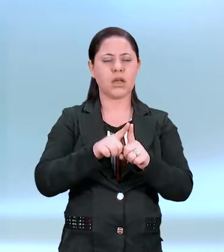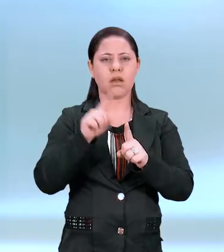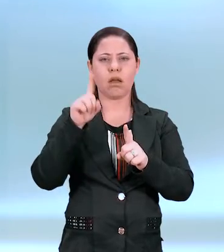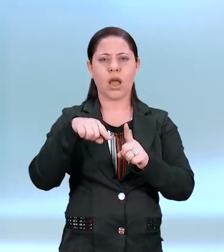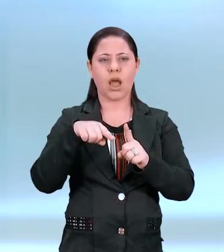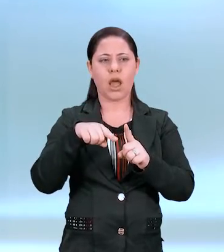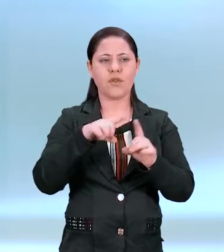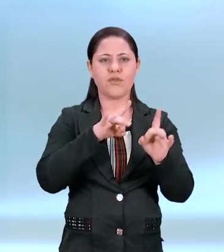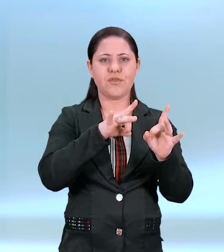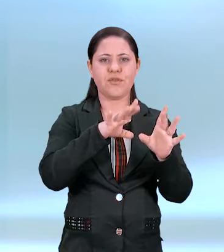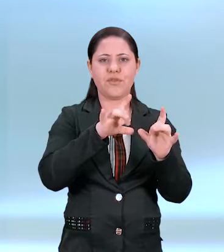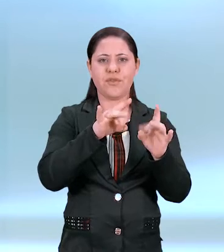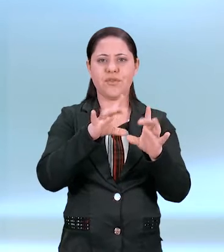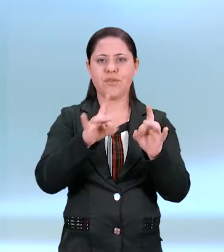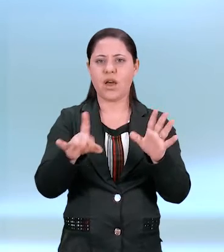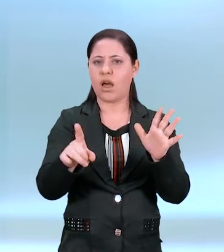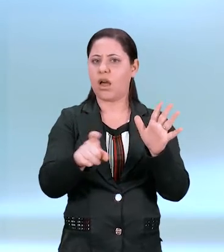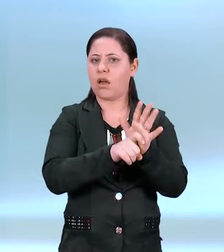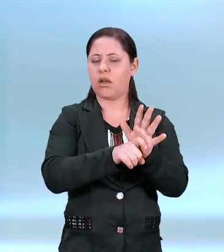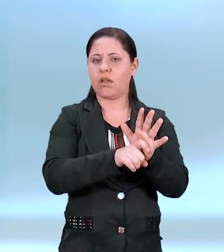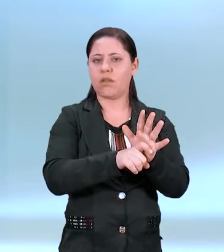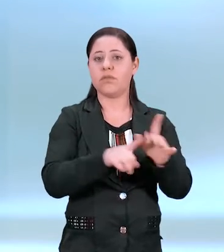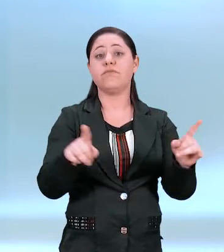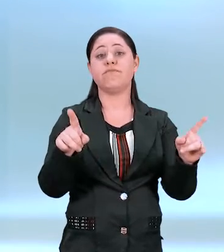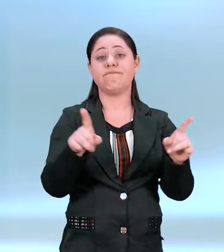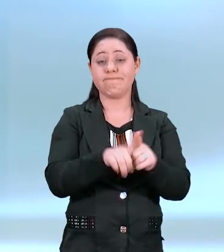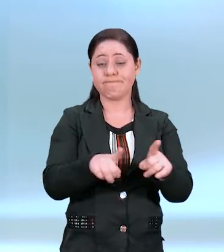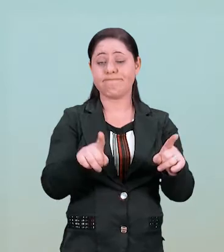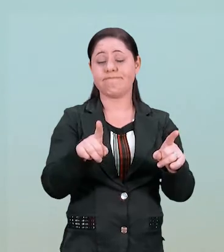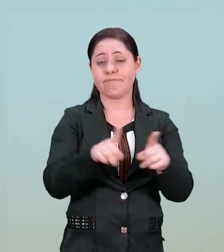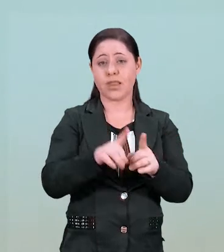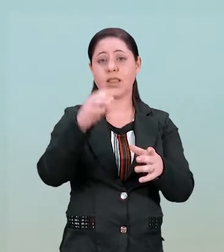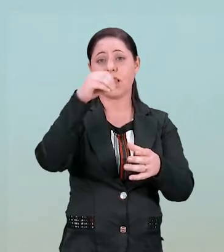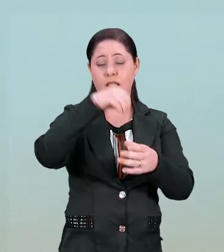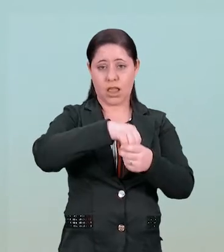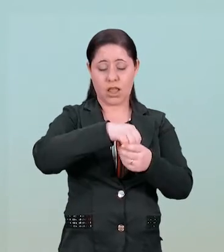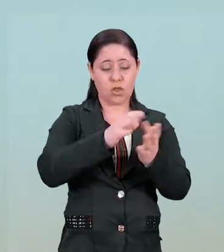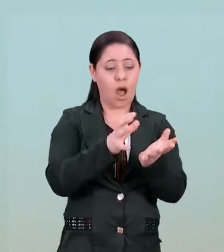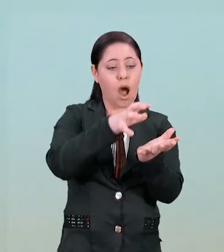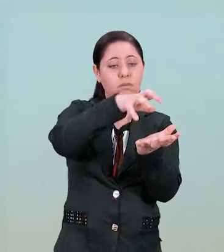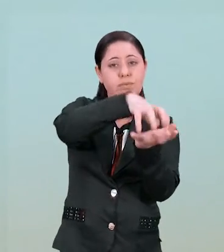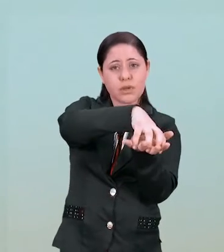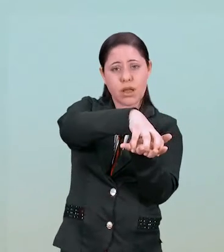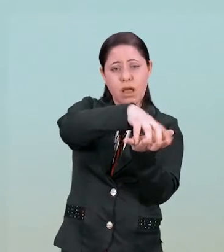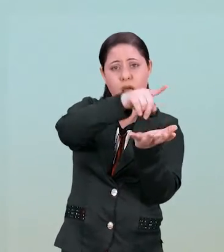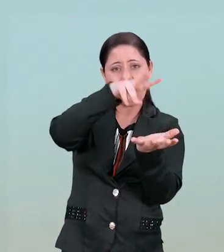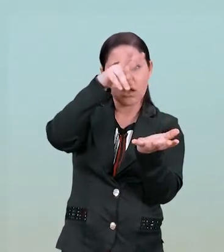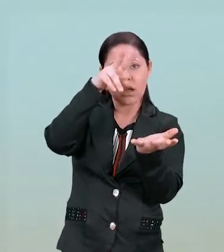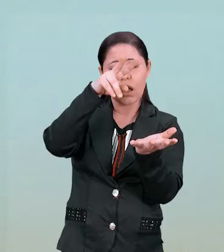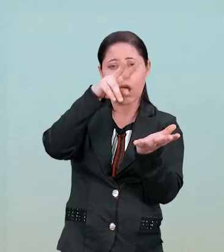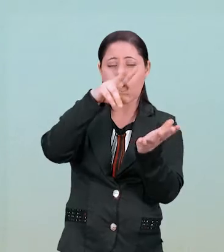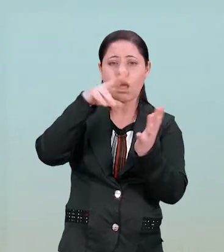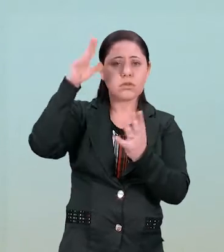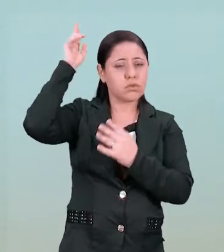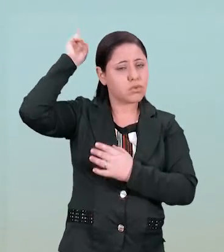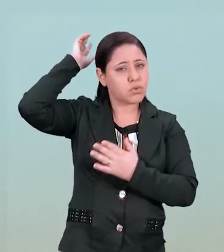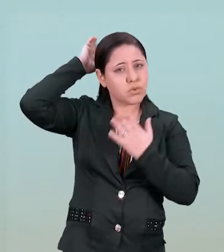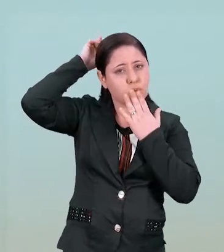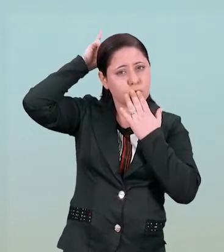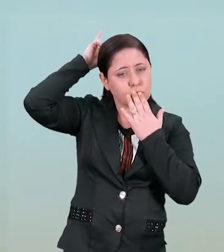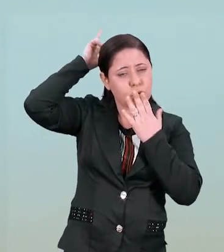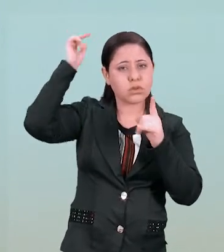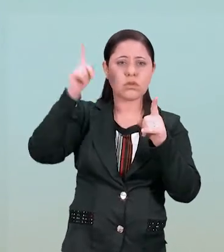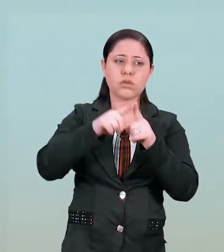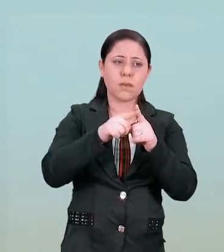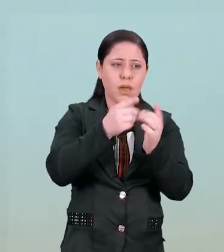distribuição, tendo inclusive, e disse das aldeias indígenas, que a maioria delas estão na linha de fronteira ou na faixa de fronteira,